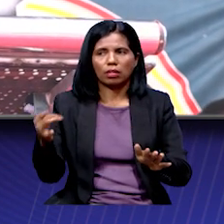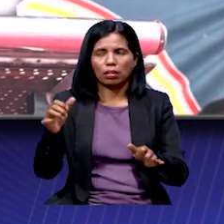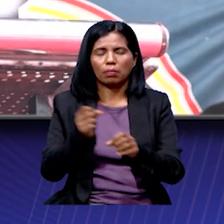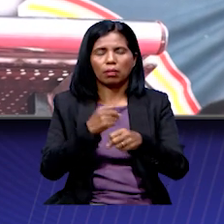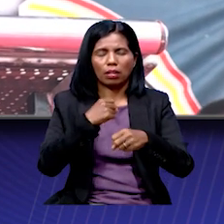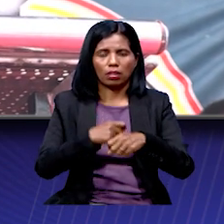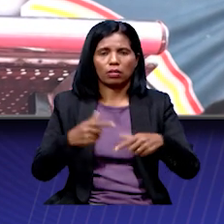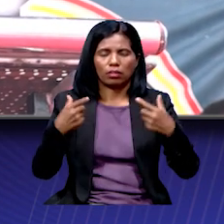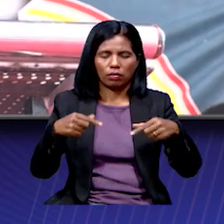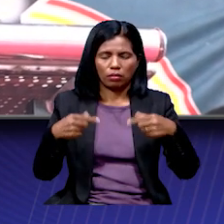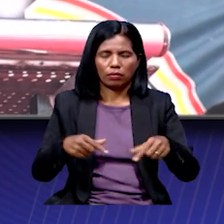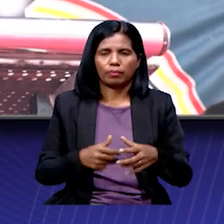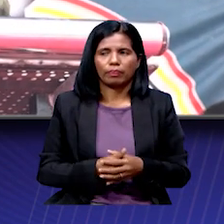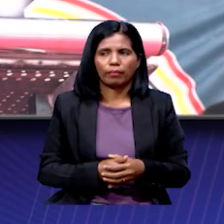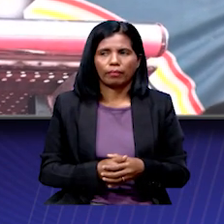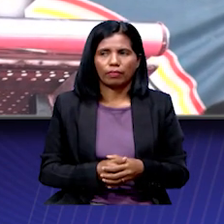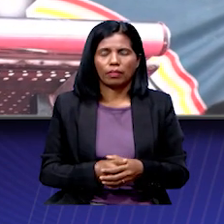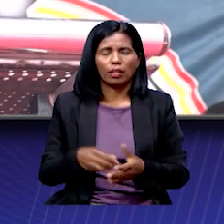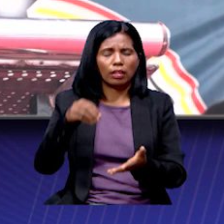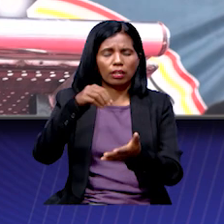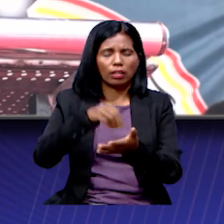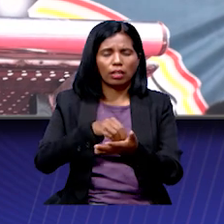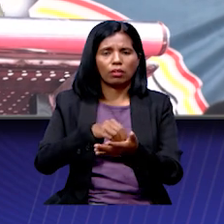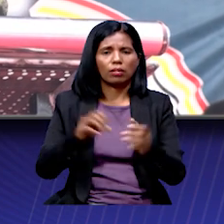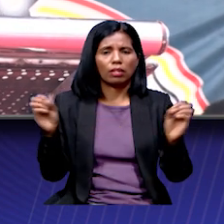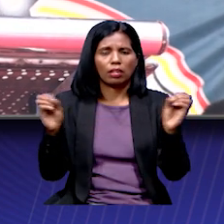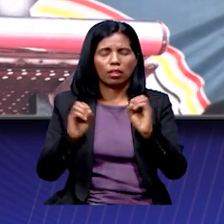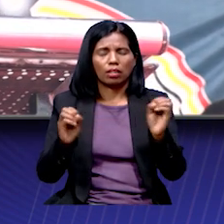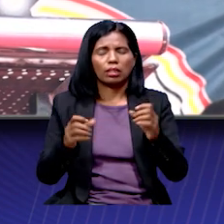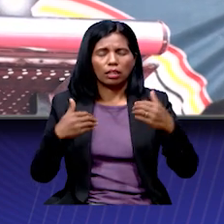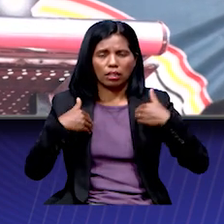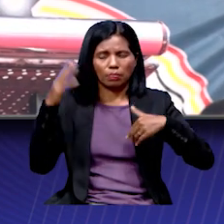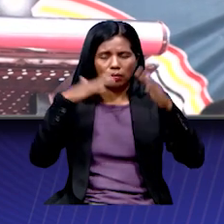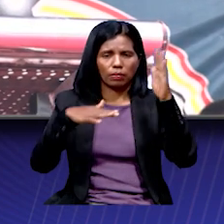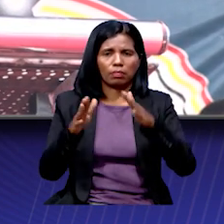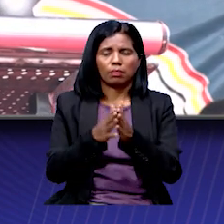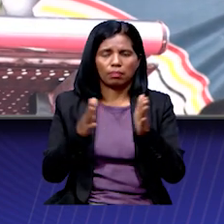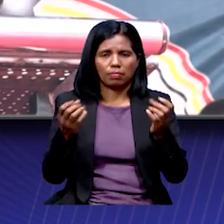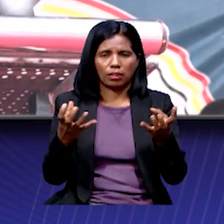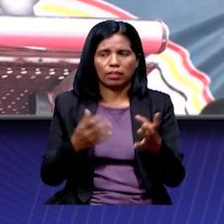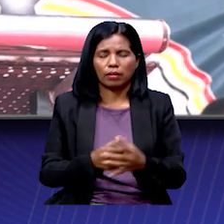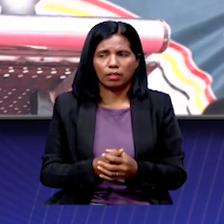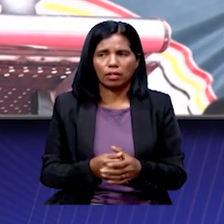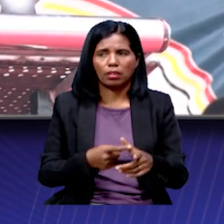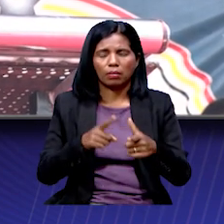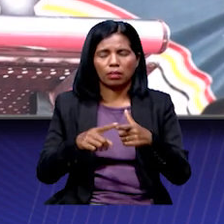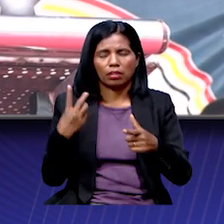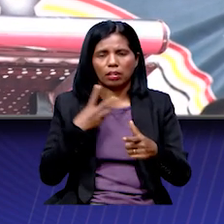rumuranga. Cria estabilidade, instabilidade política. E depois ita mais